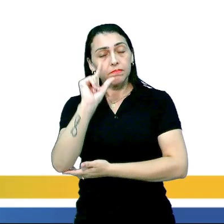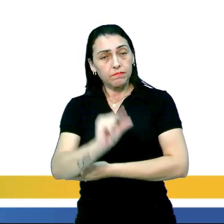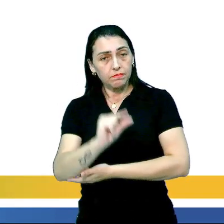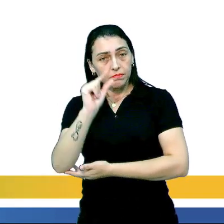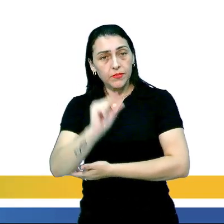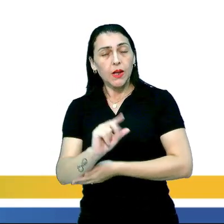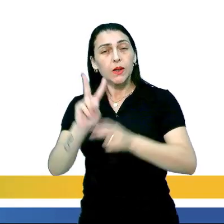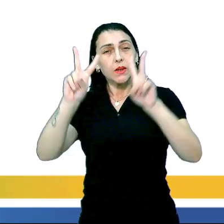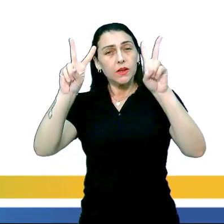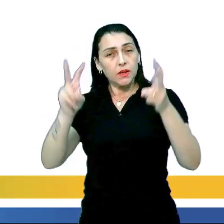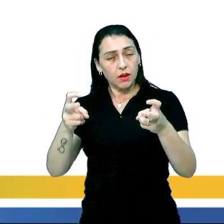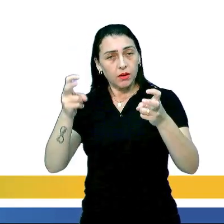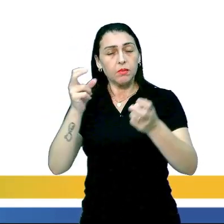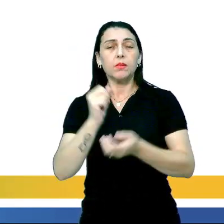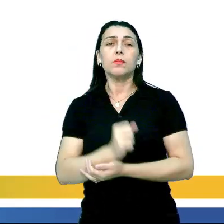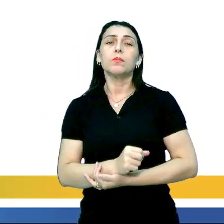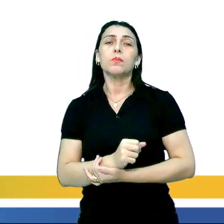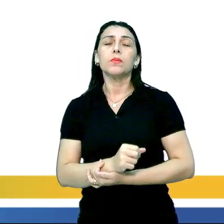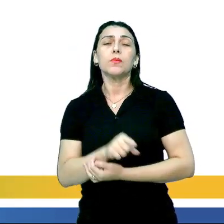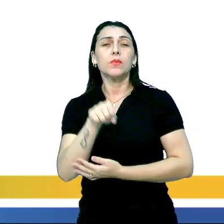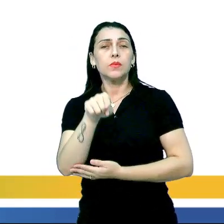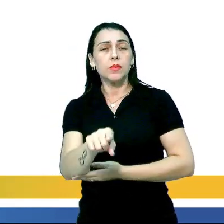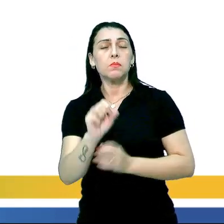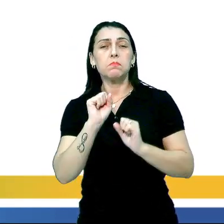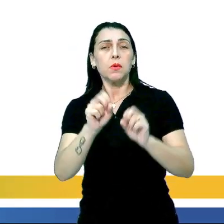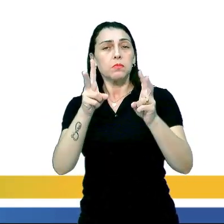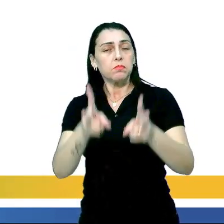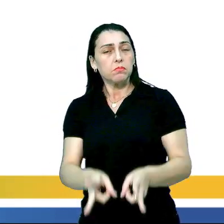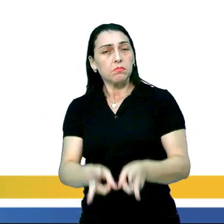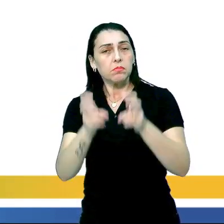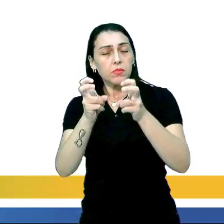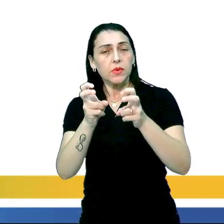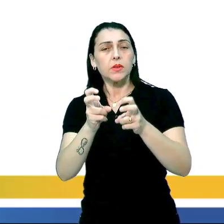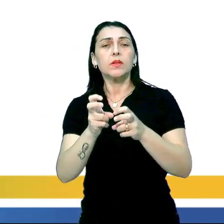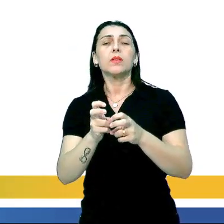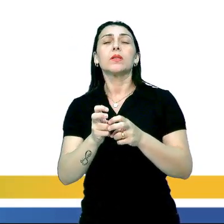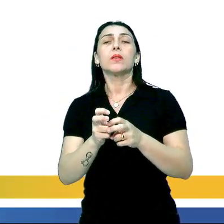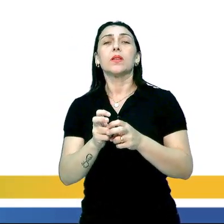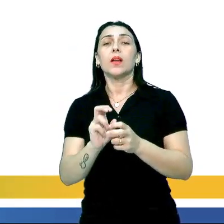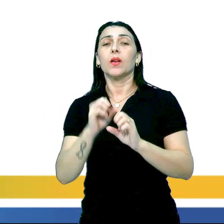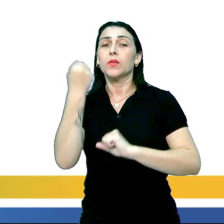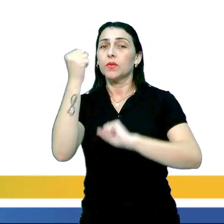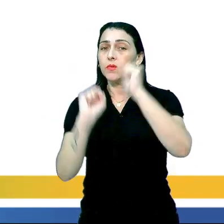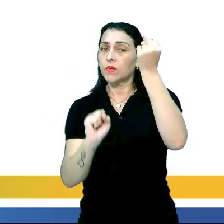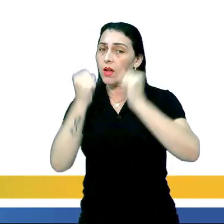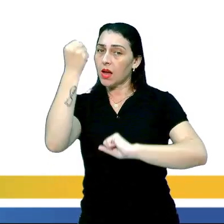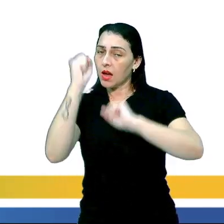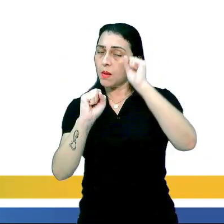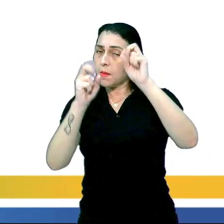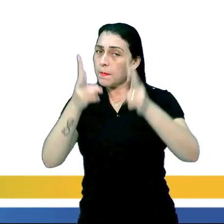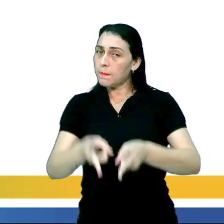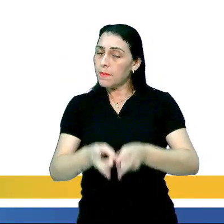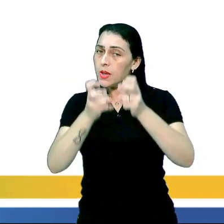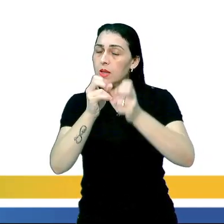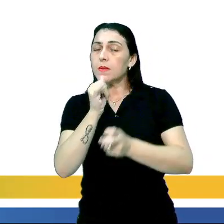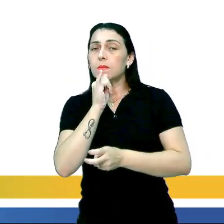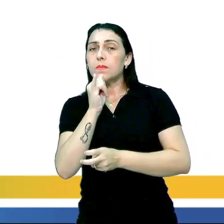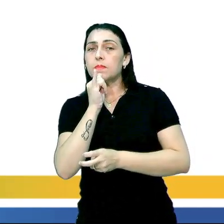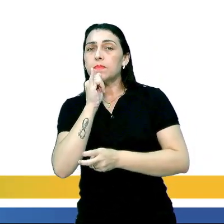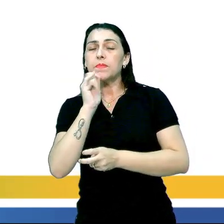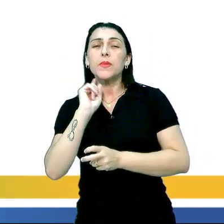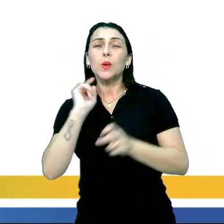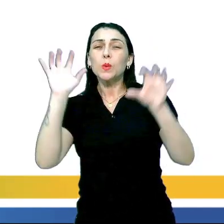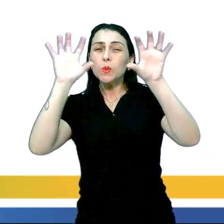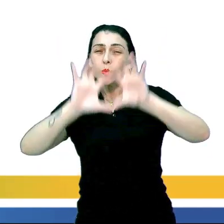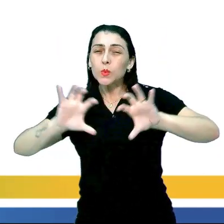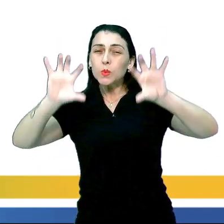sobre esse tema bem interessante. Como vocês podem observar, isso daqui é uma área de fábrica e a gente percebe, por exemplo, a